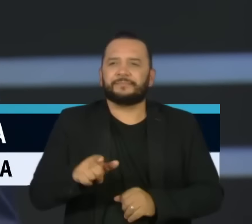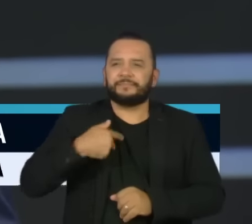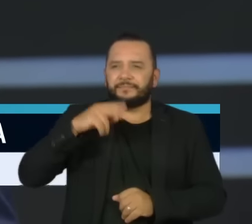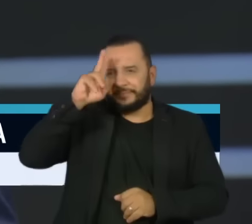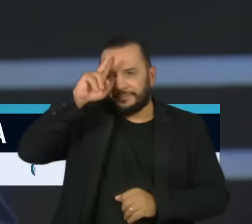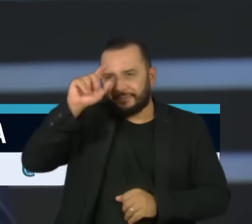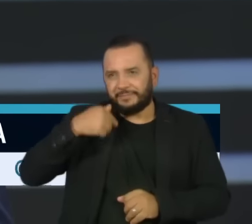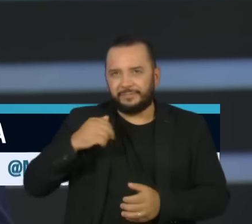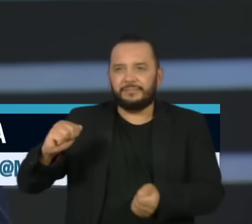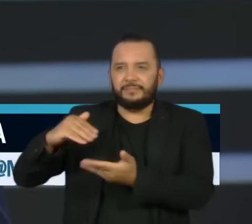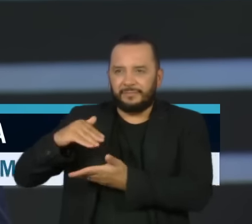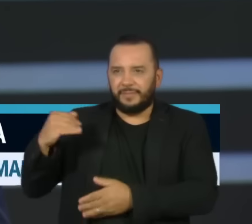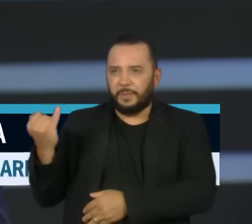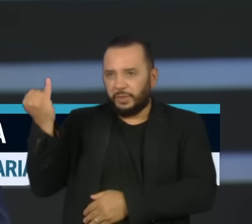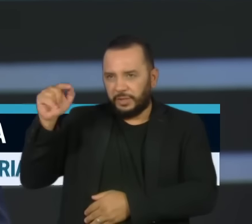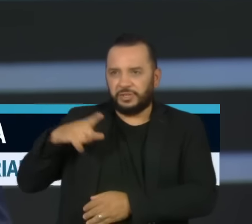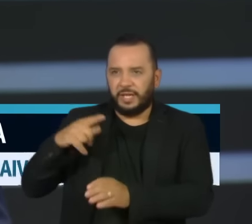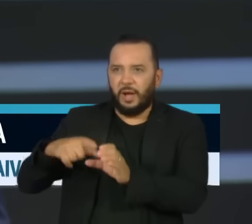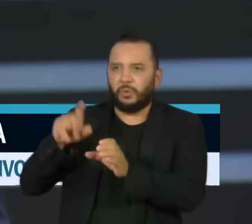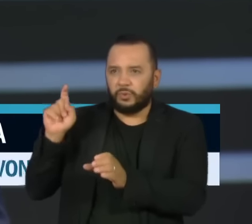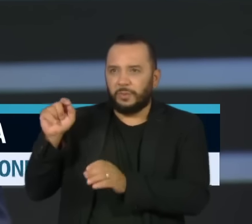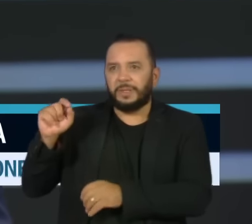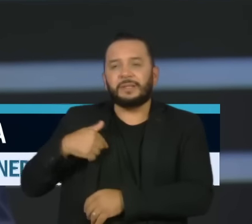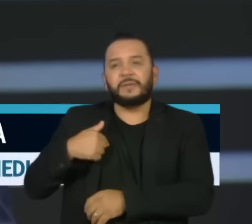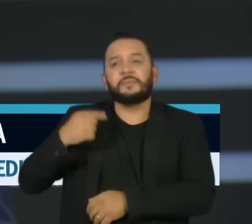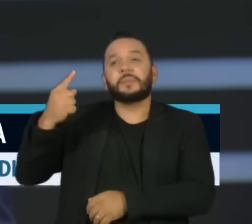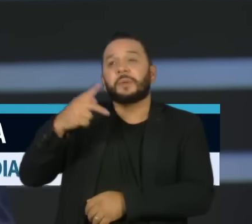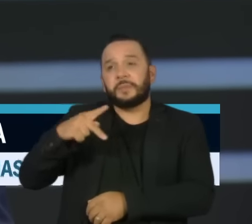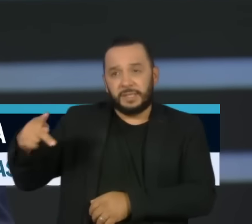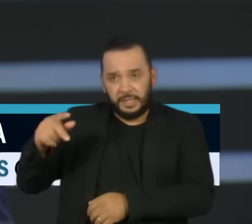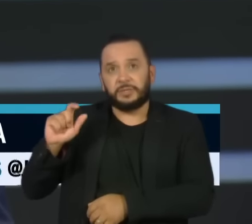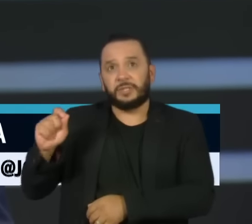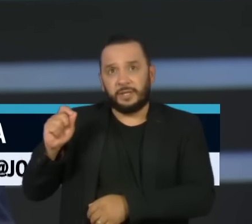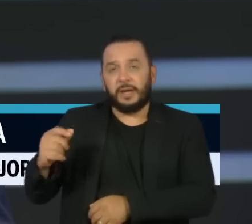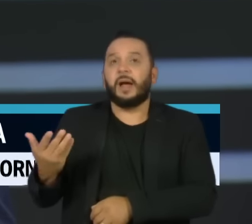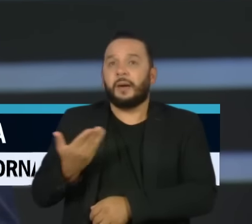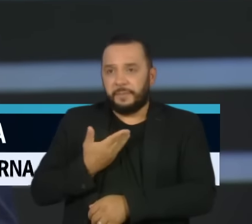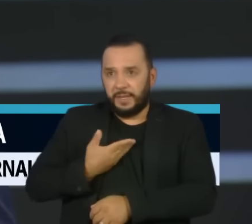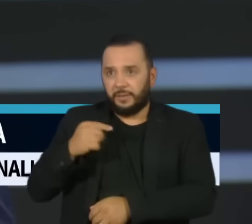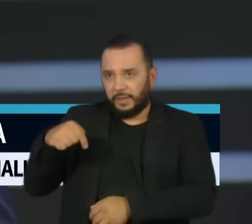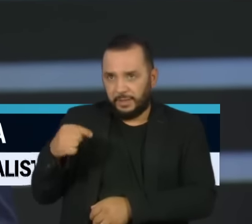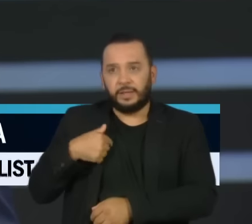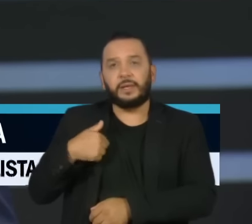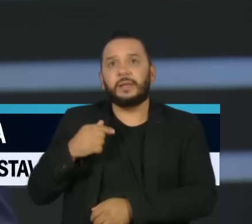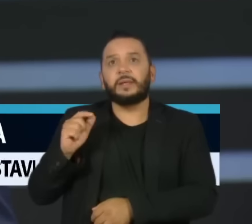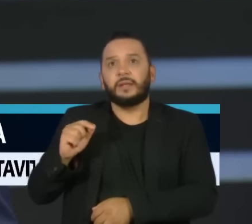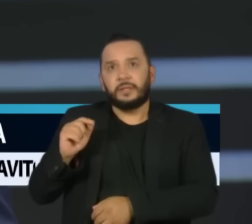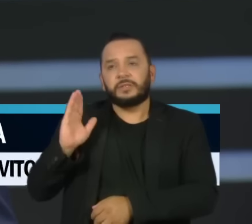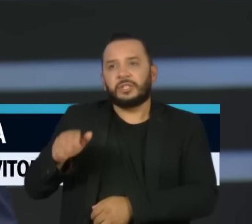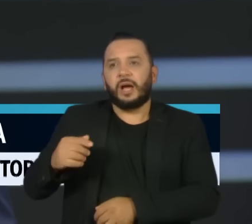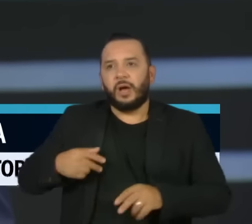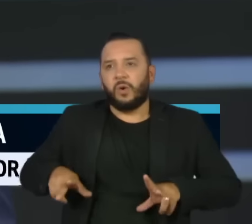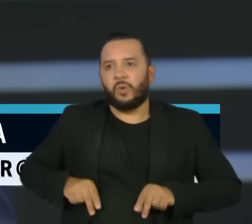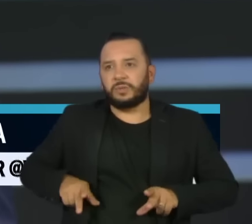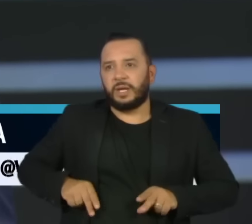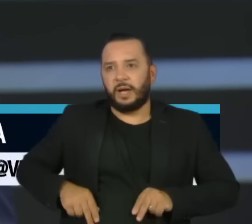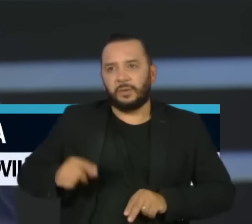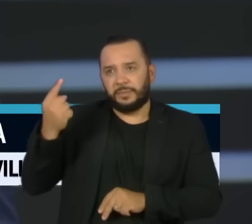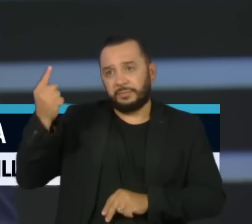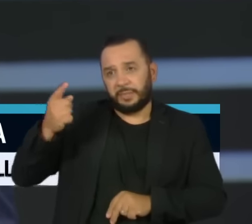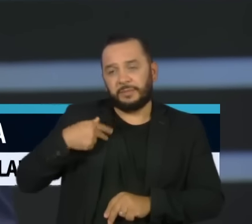importância da Anvisa. É uma agência autônoma que teve como primeiro presidente o nosso colega aqui de bancada, o brilhante Dr. Gonzalo Vecina.